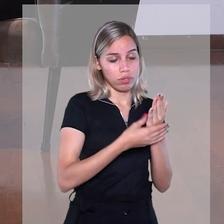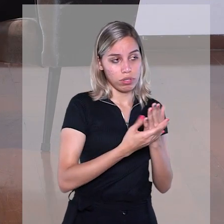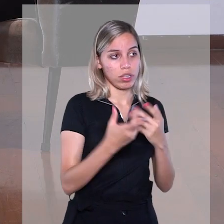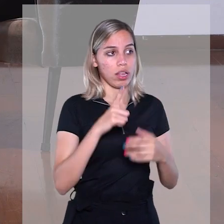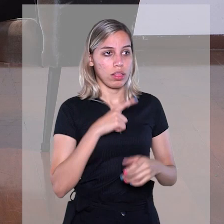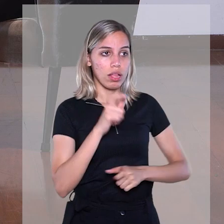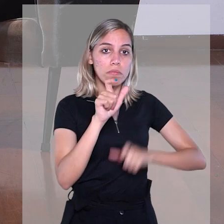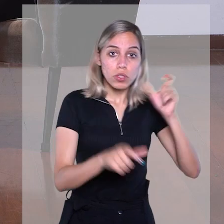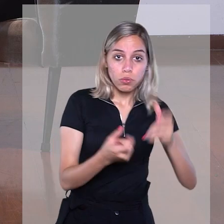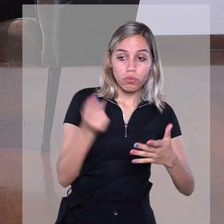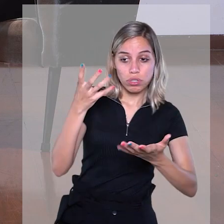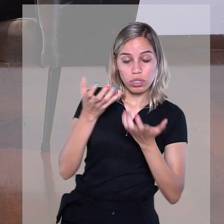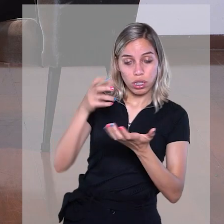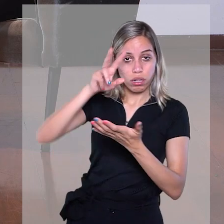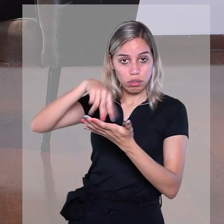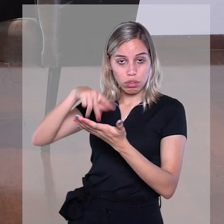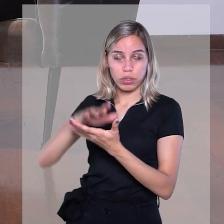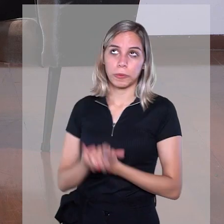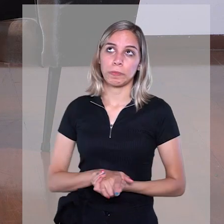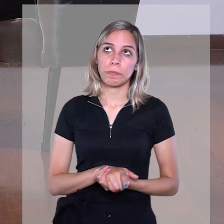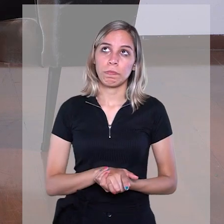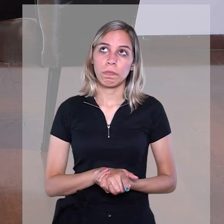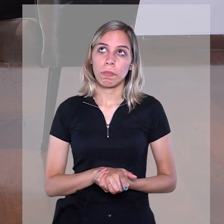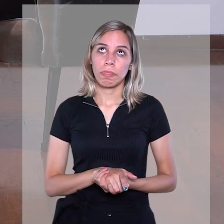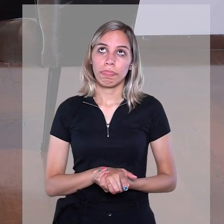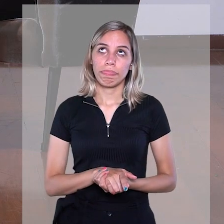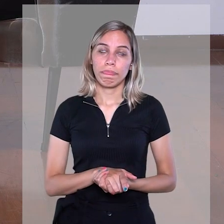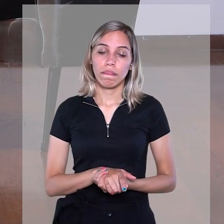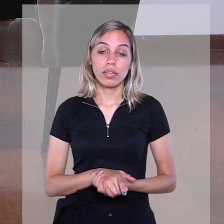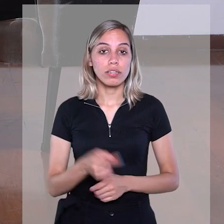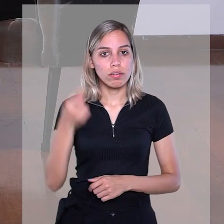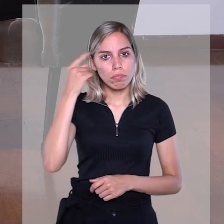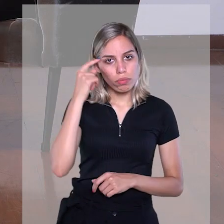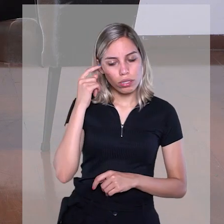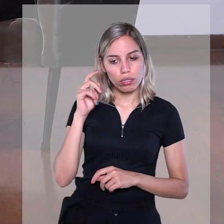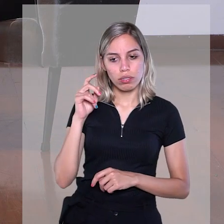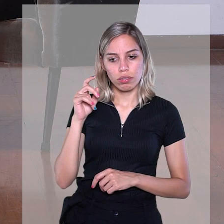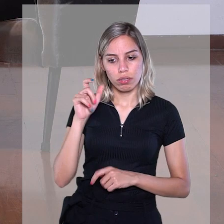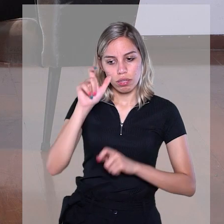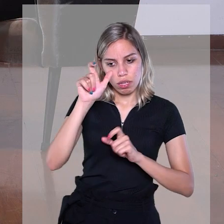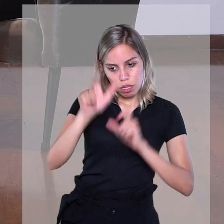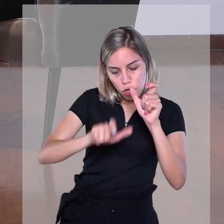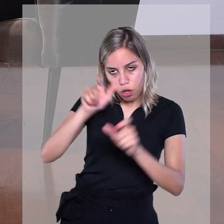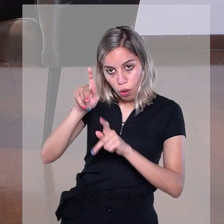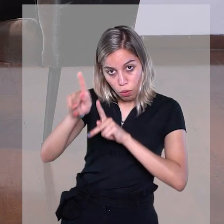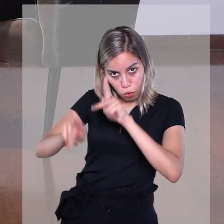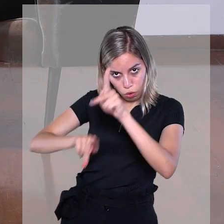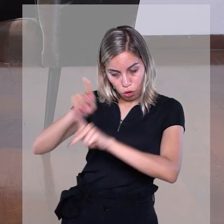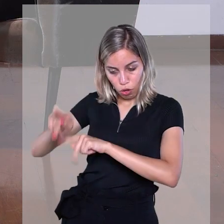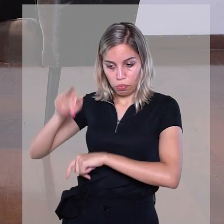Pensando na população negra enquanto parte nunca totalmente aceita da